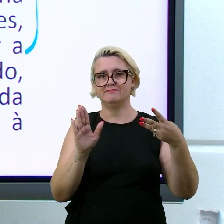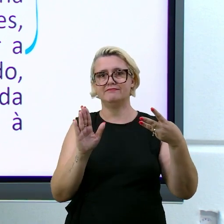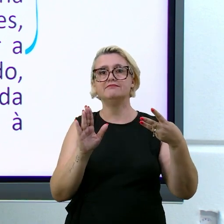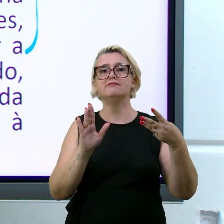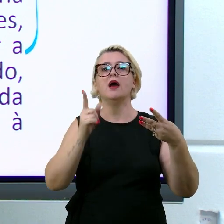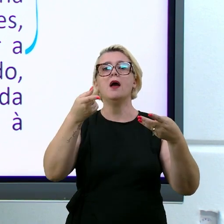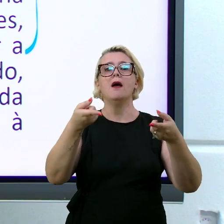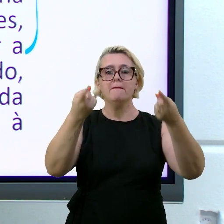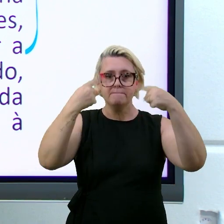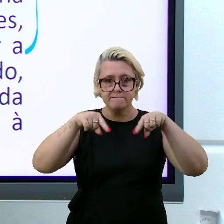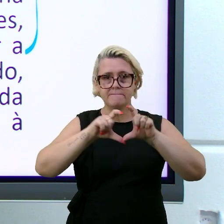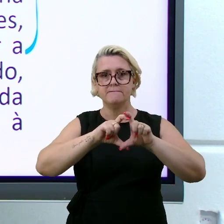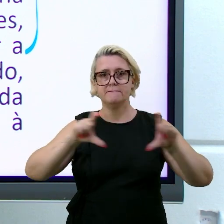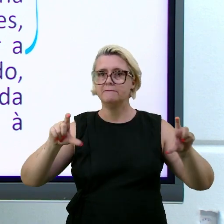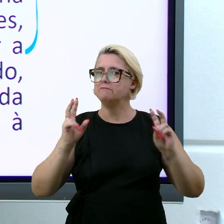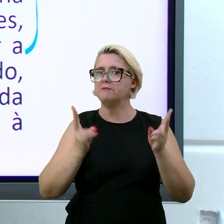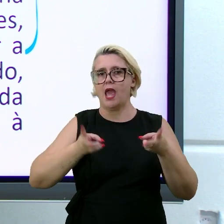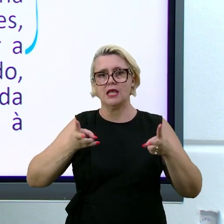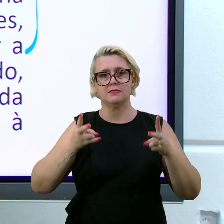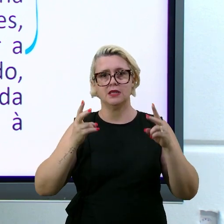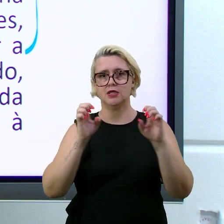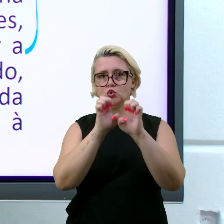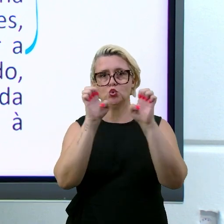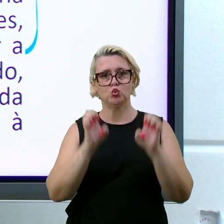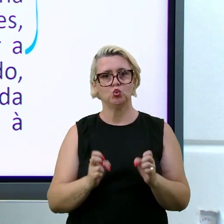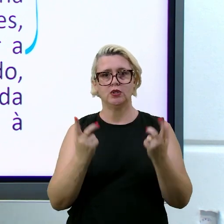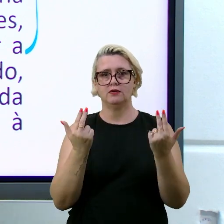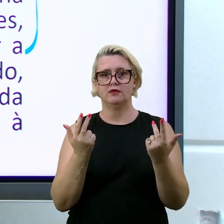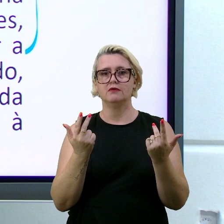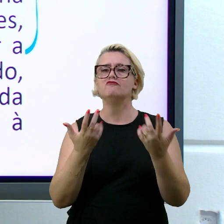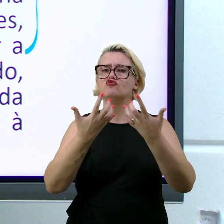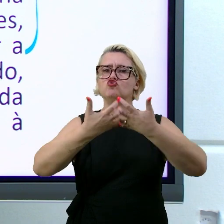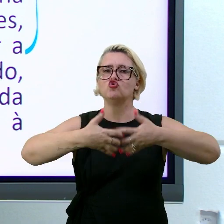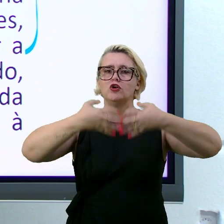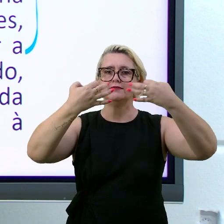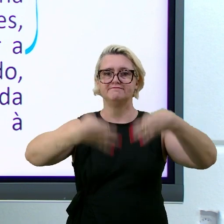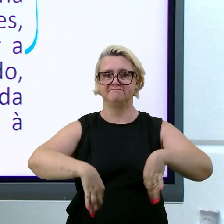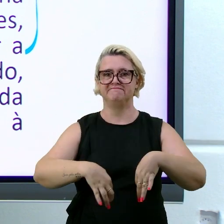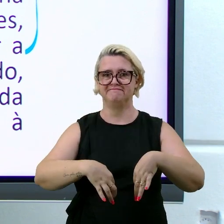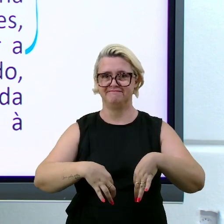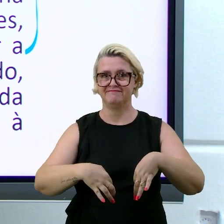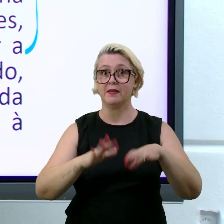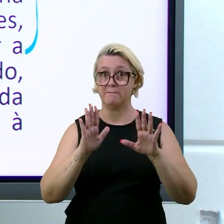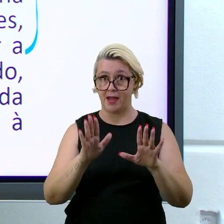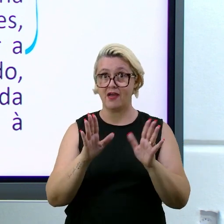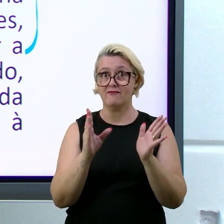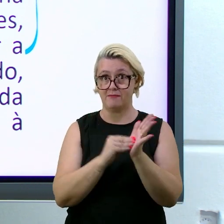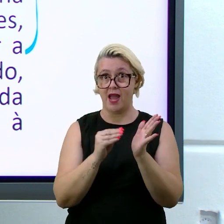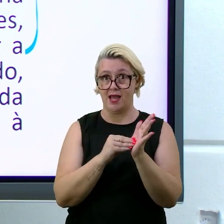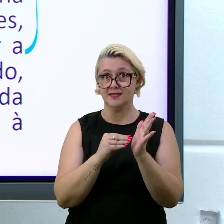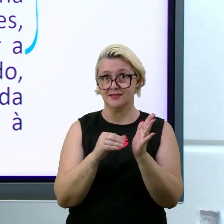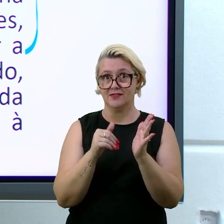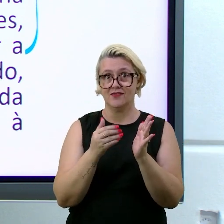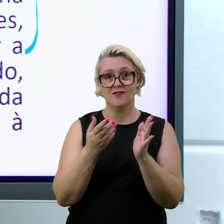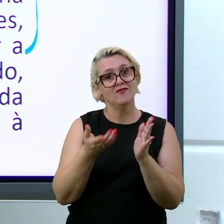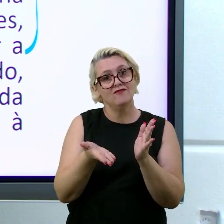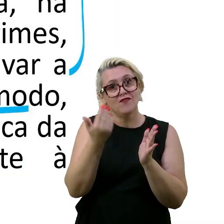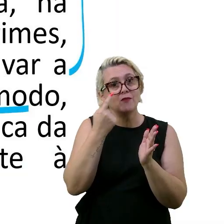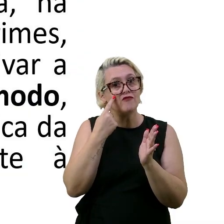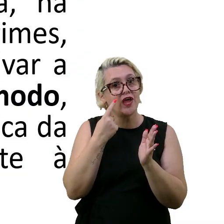Próximo parágrafo. Mesma estrutura. E funciona muitíssimo bem. Mas tem mais coisa para a gente ver aqui. Então vamos